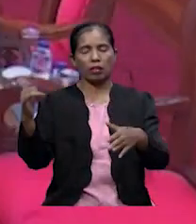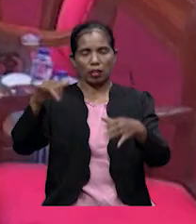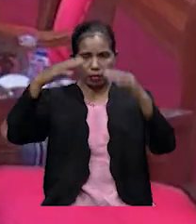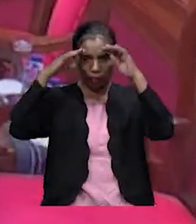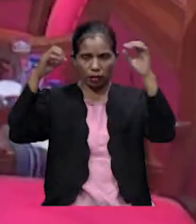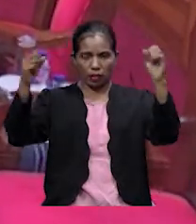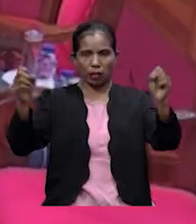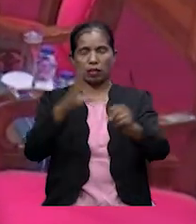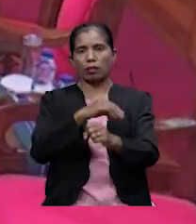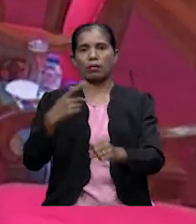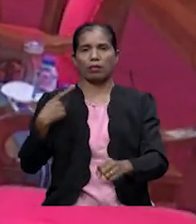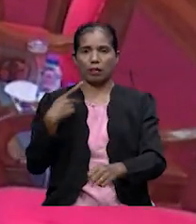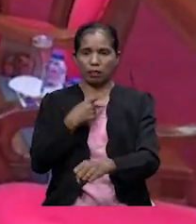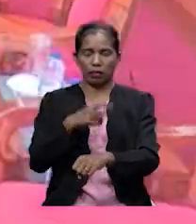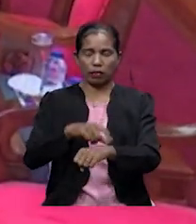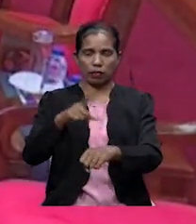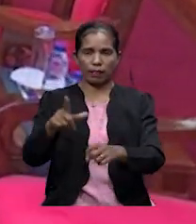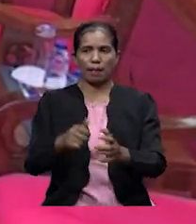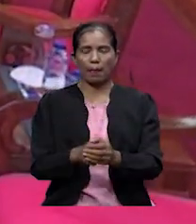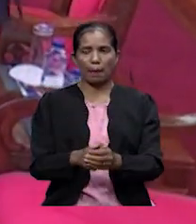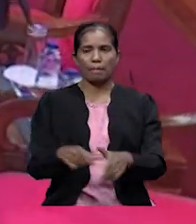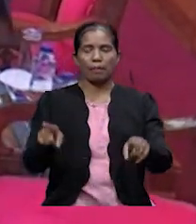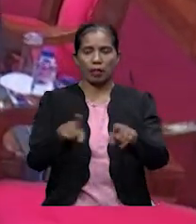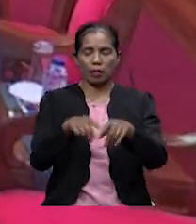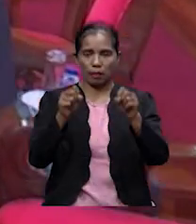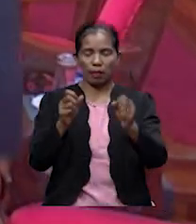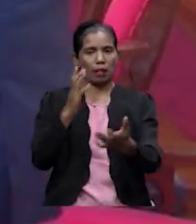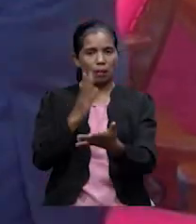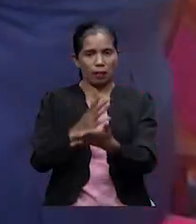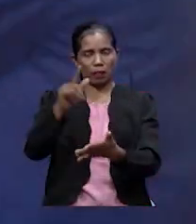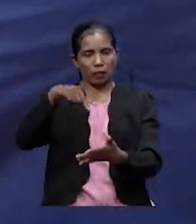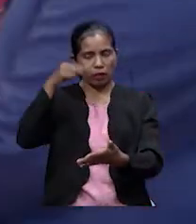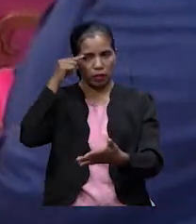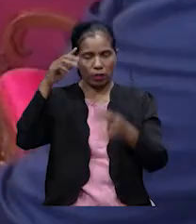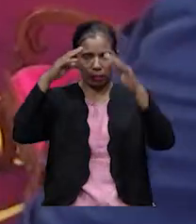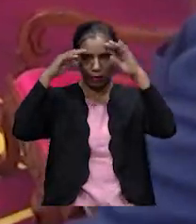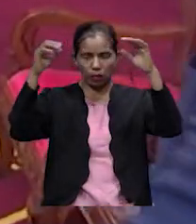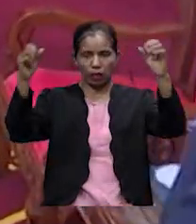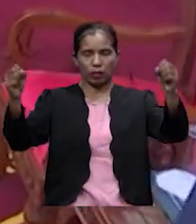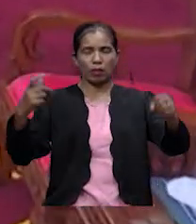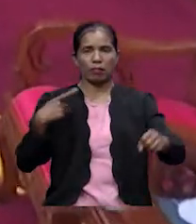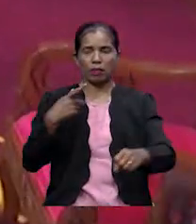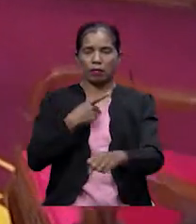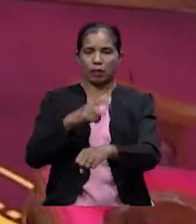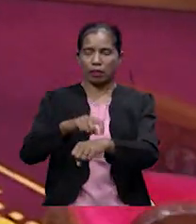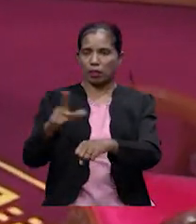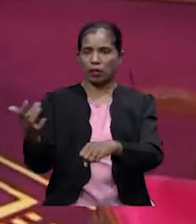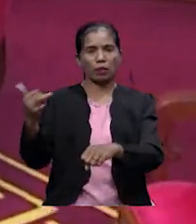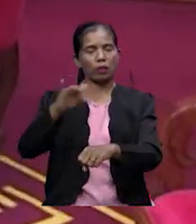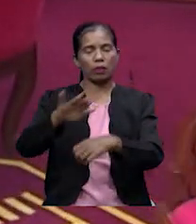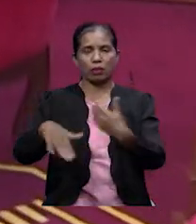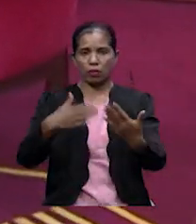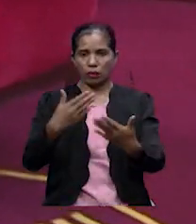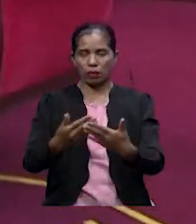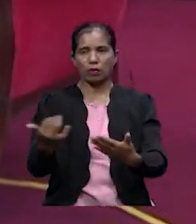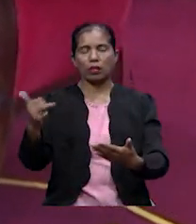presidente no parlamento. Desviação hanesang ne bel impede governo presidente no parlamento sira rohoto nia desempenho ba